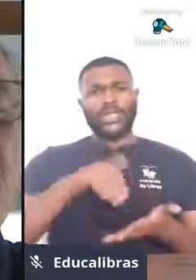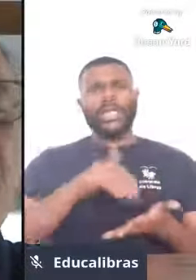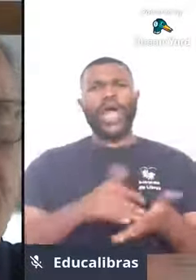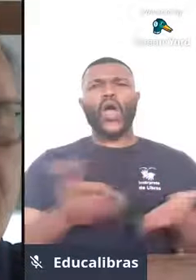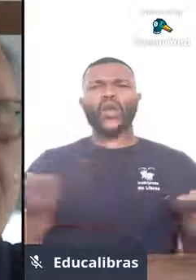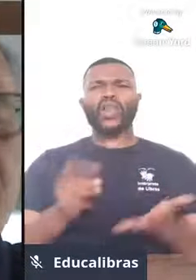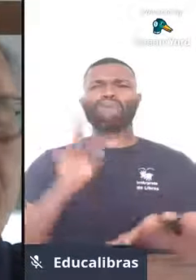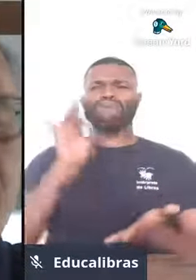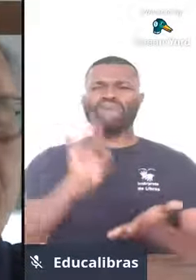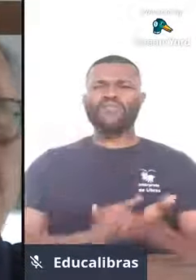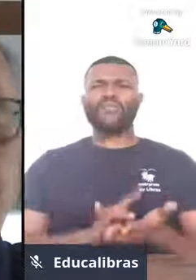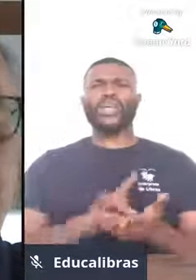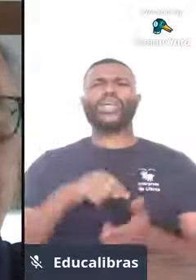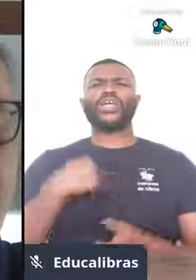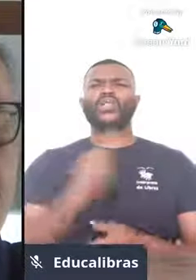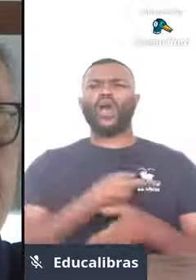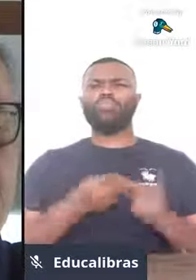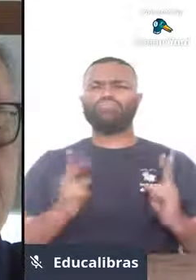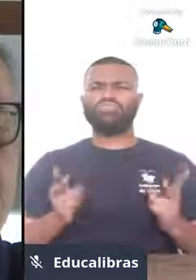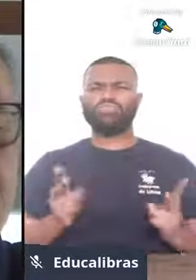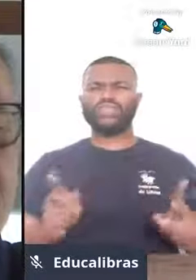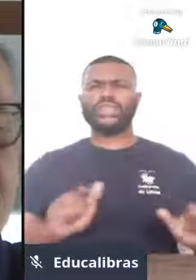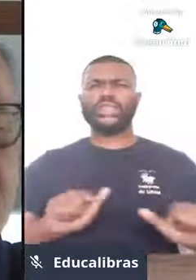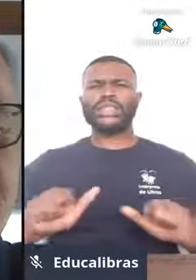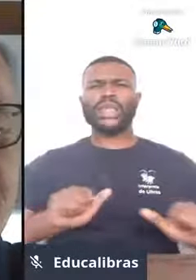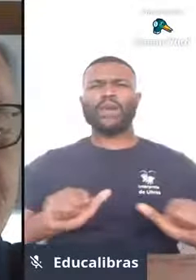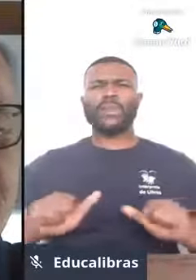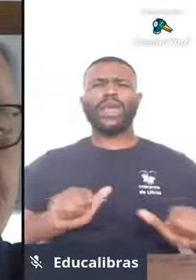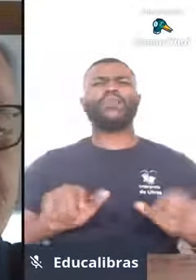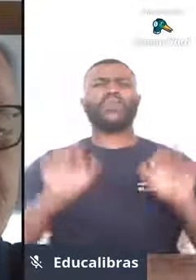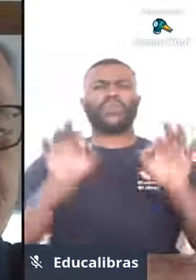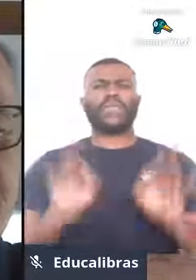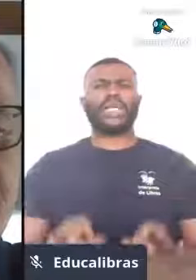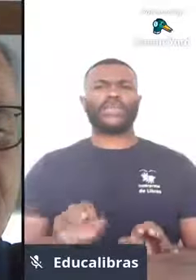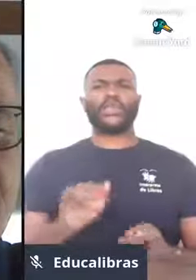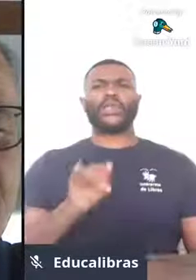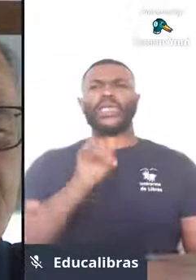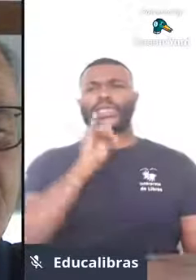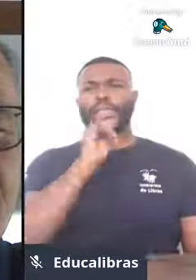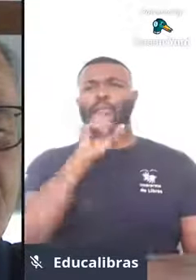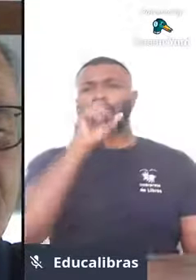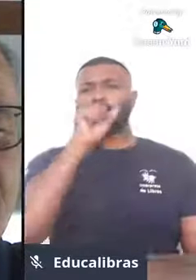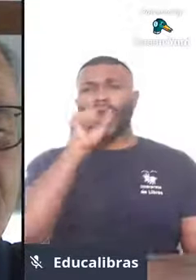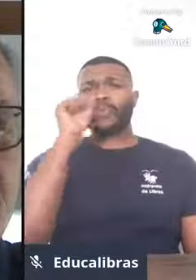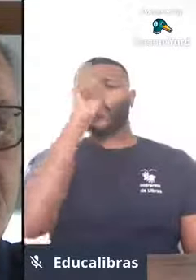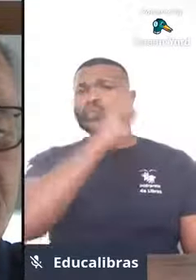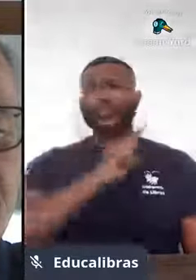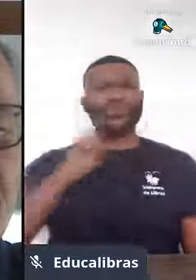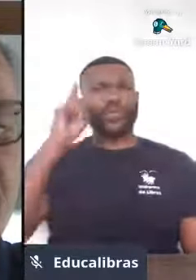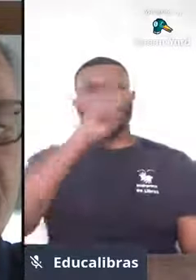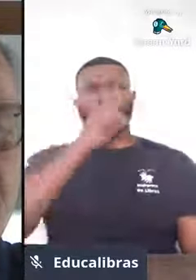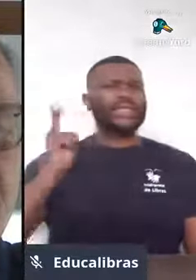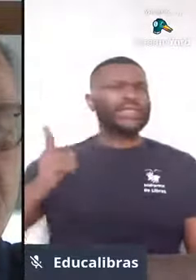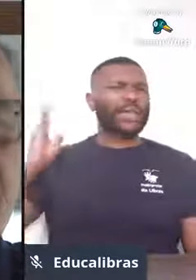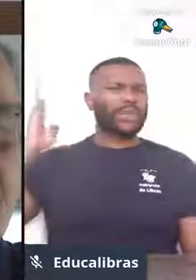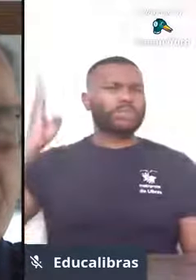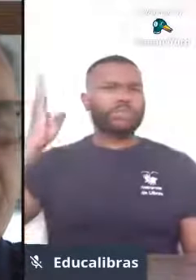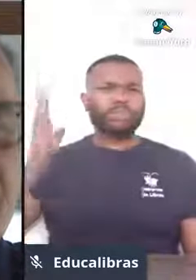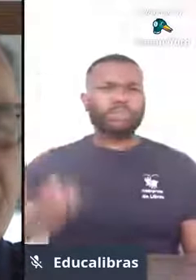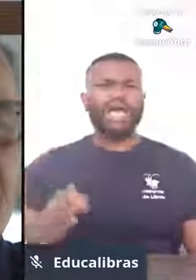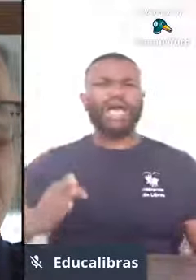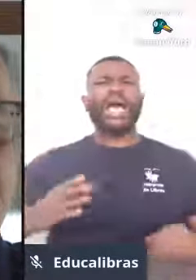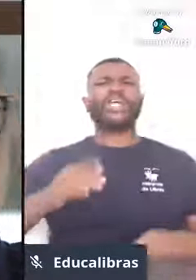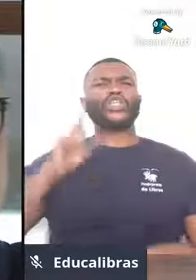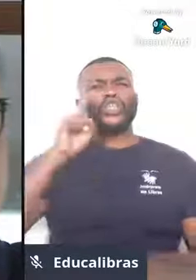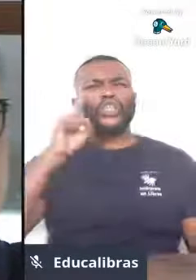né? Vamos trabalhar para valer. Você sabe que eu não tenho sábado, não tenho domingo, não tenho final de semana, não tenho feriado, eu estou na ativa